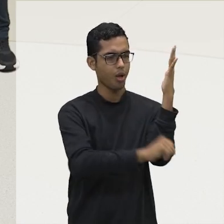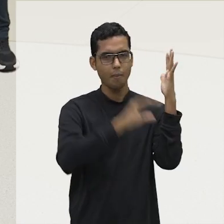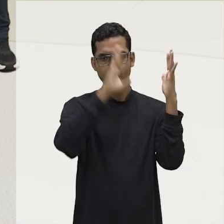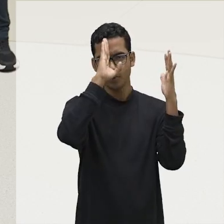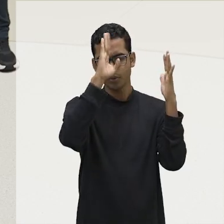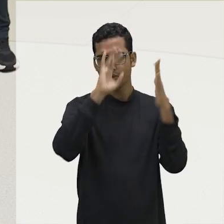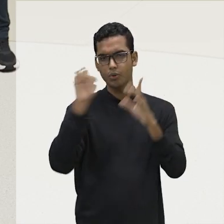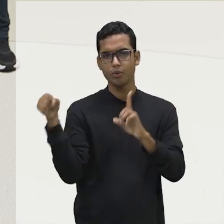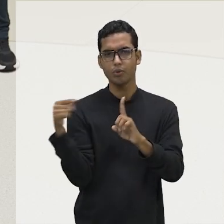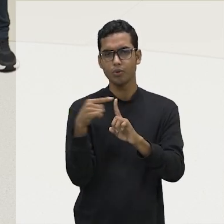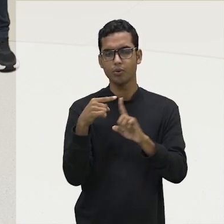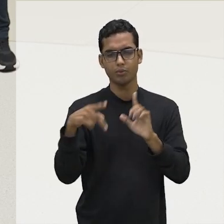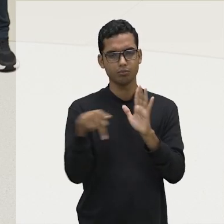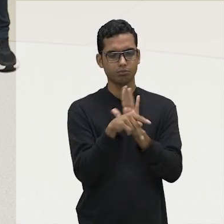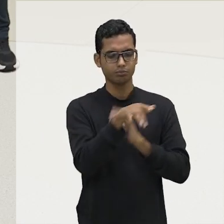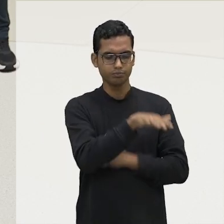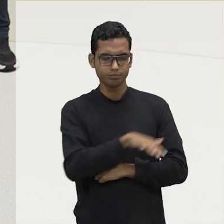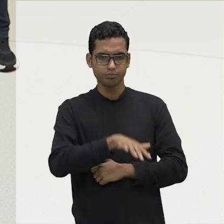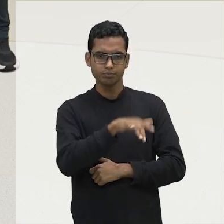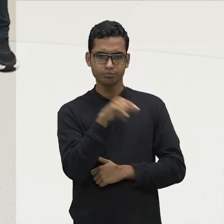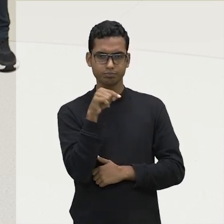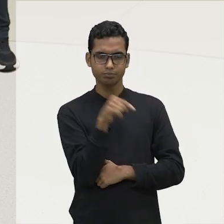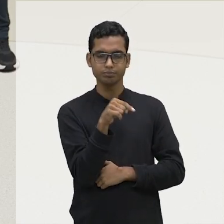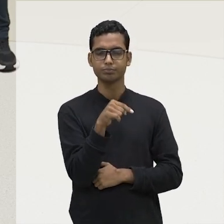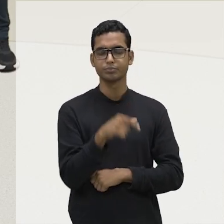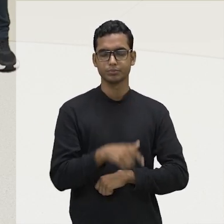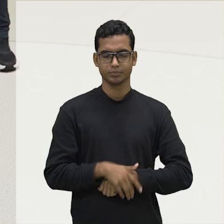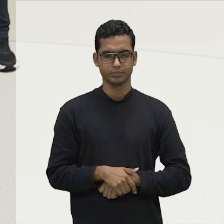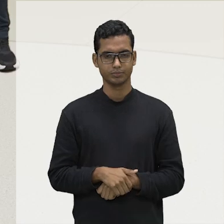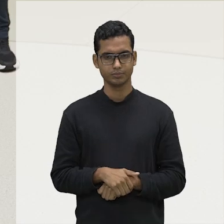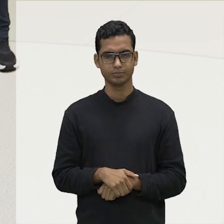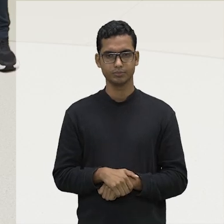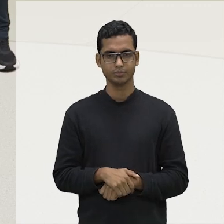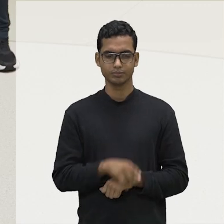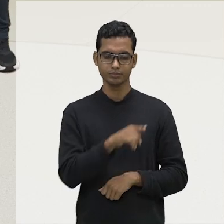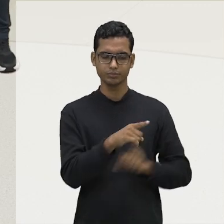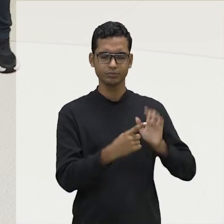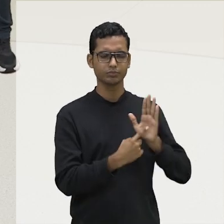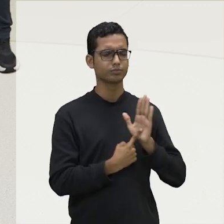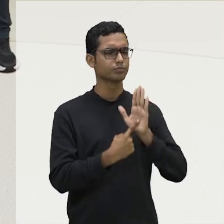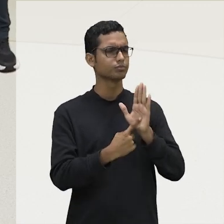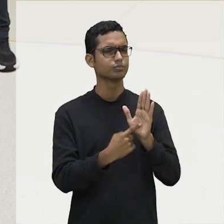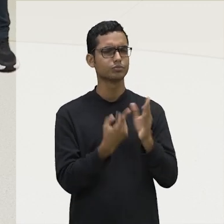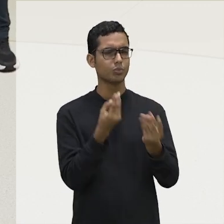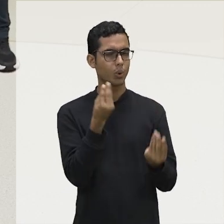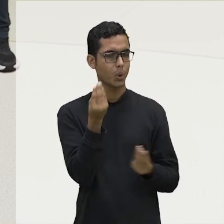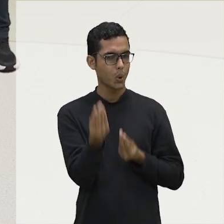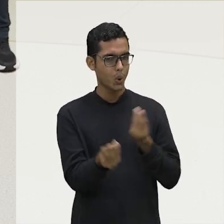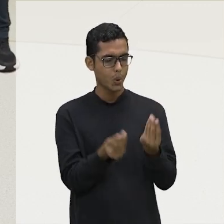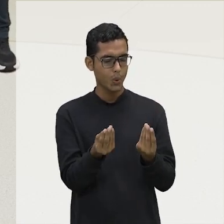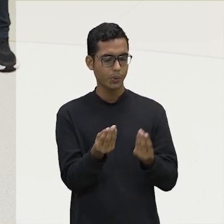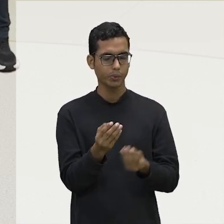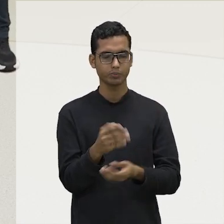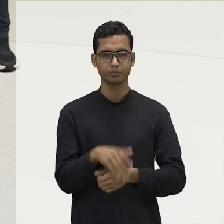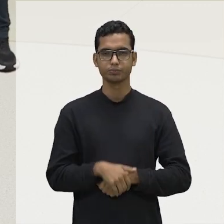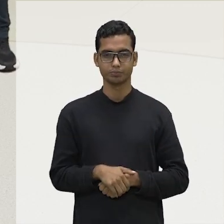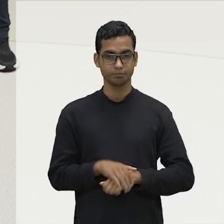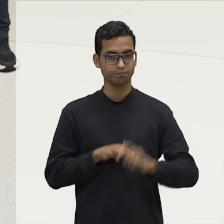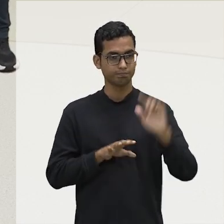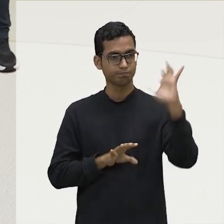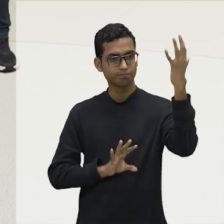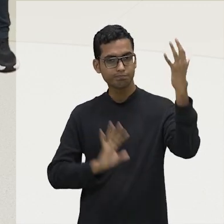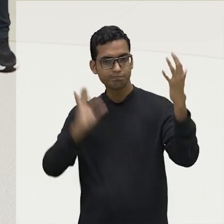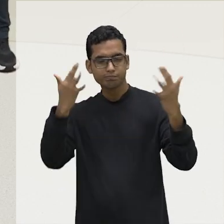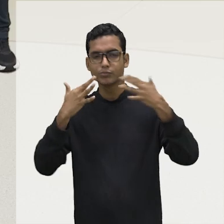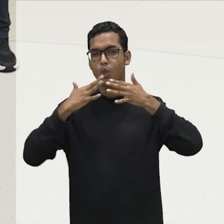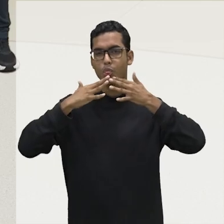física é a natureza. E a natureza, ela se mostra para nós em determinados fenômenos, e a